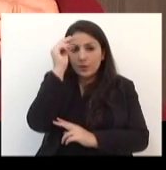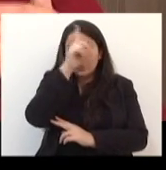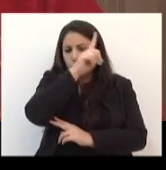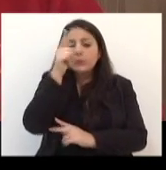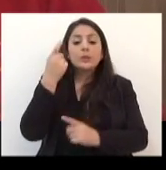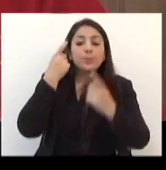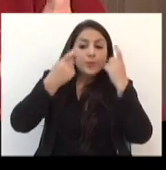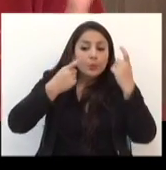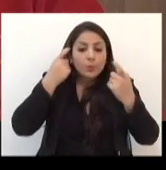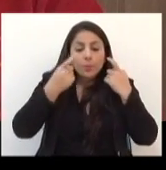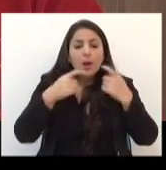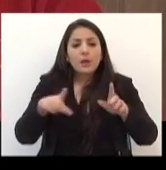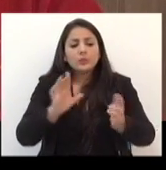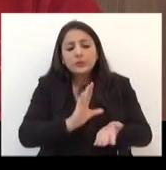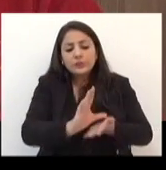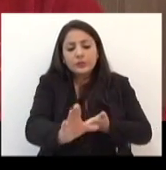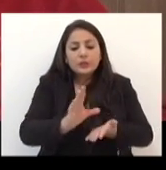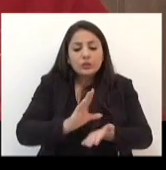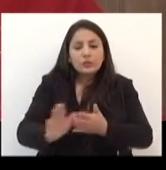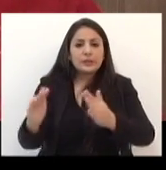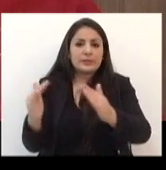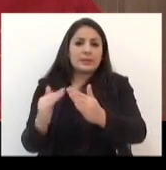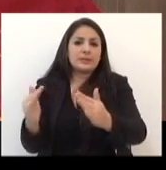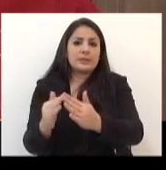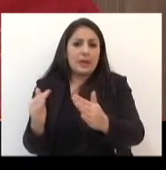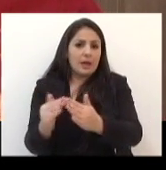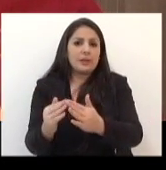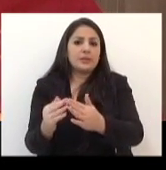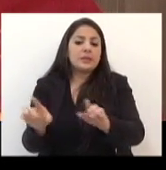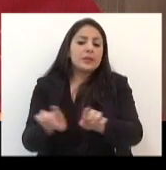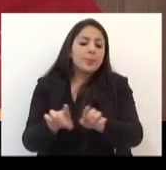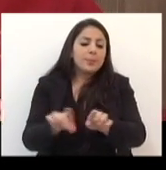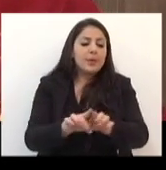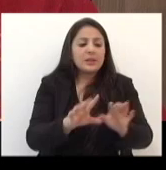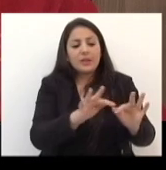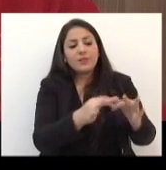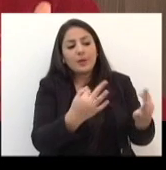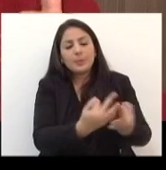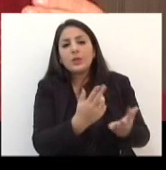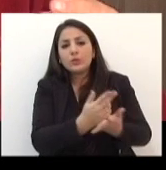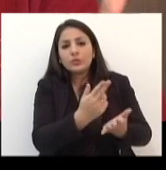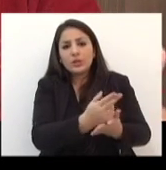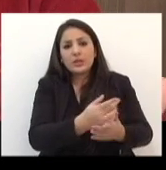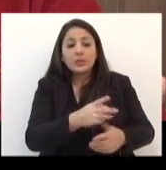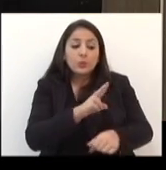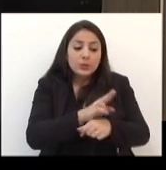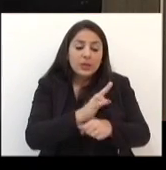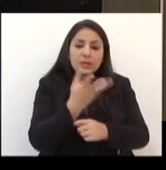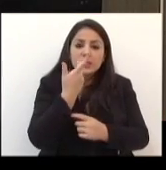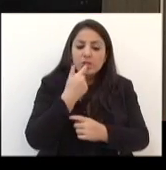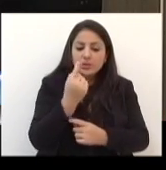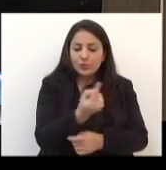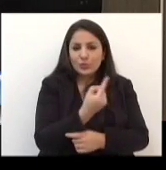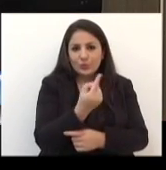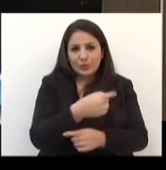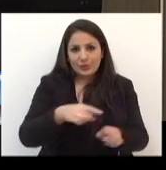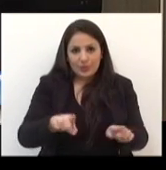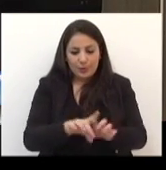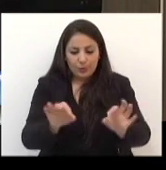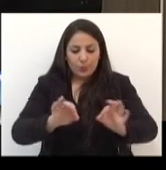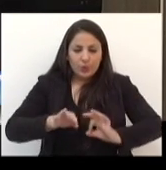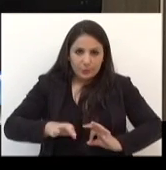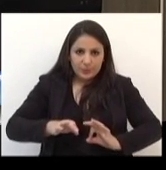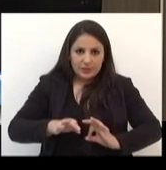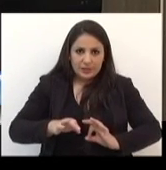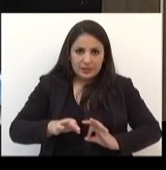de investir nesses acolhimentos, onde o tratamento com a criança vai ser um tratamento mais individual. O programa de